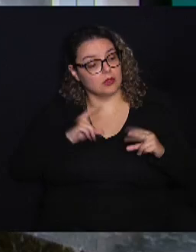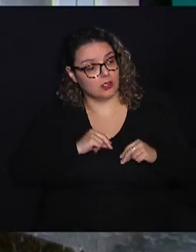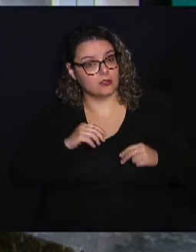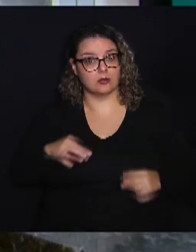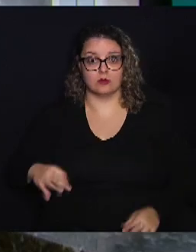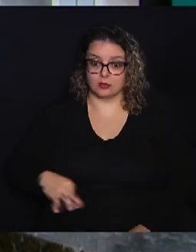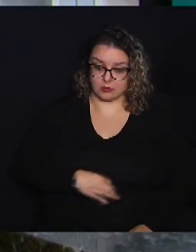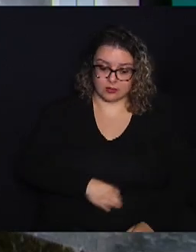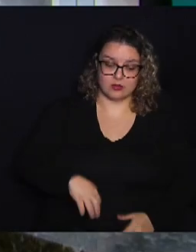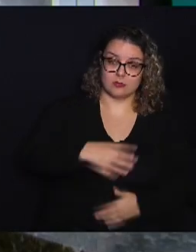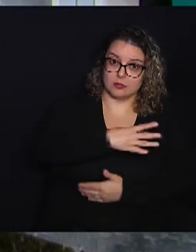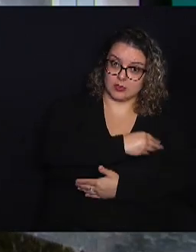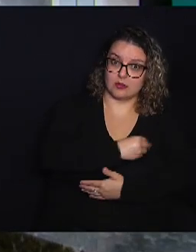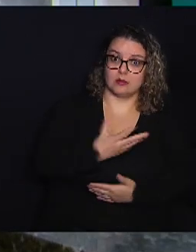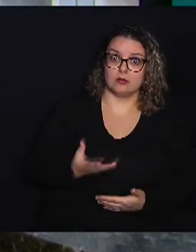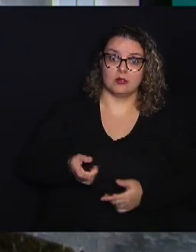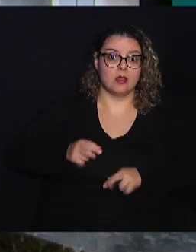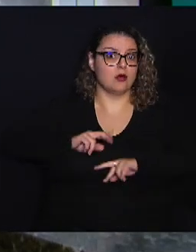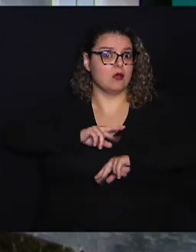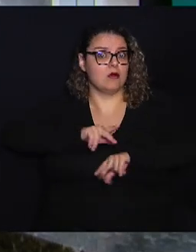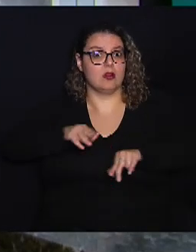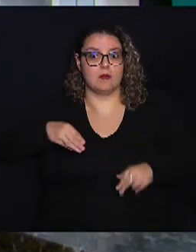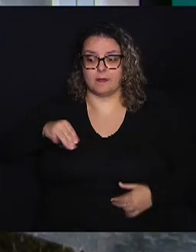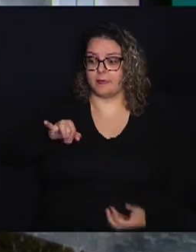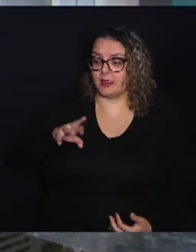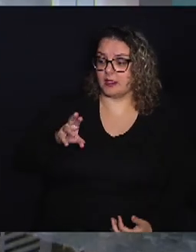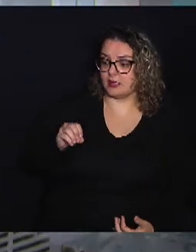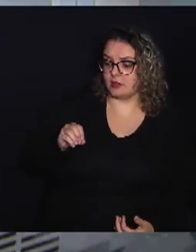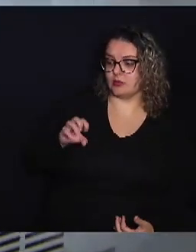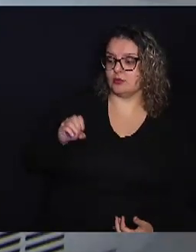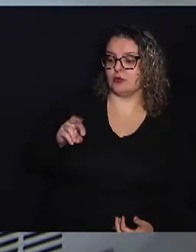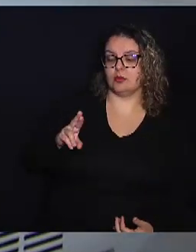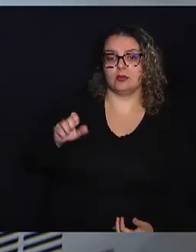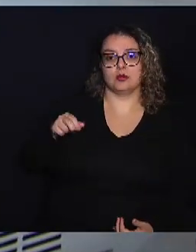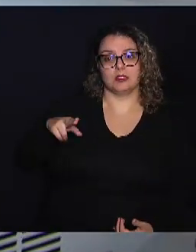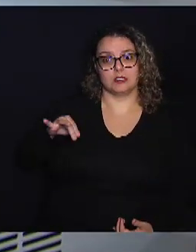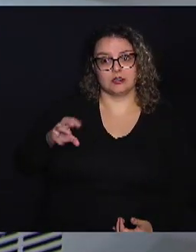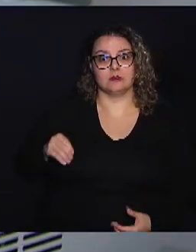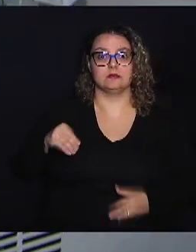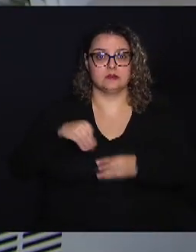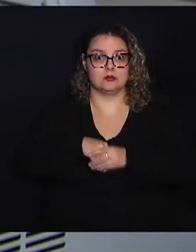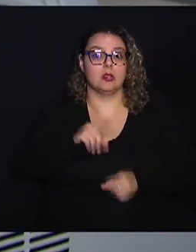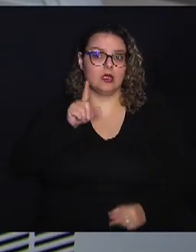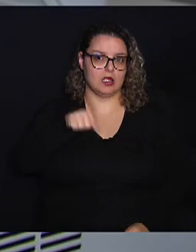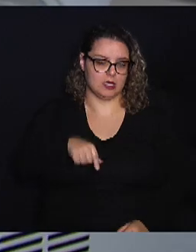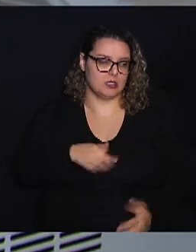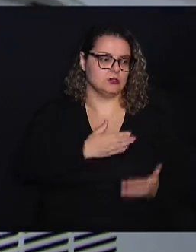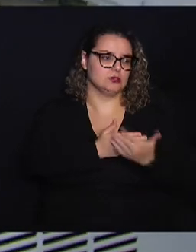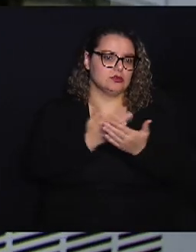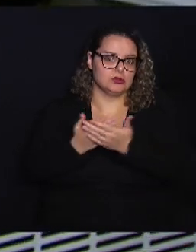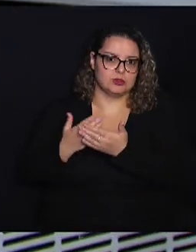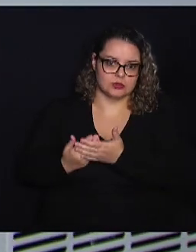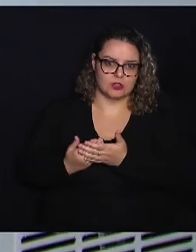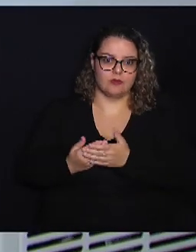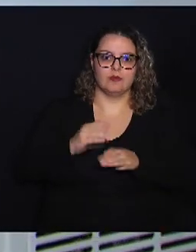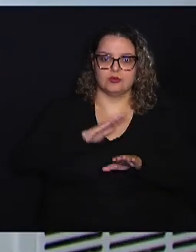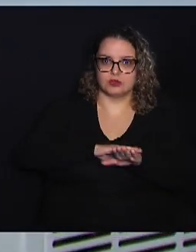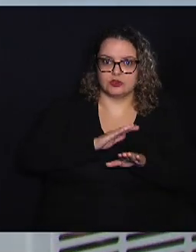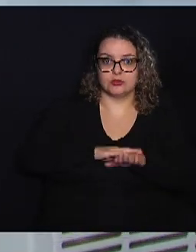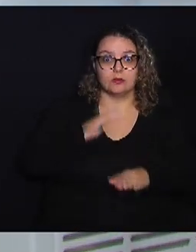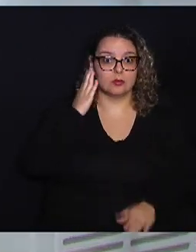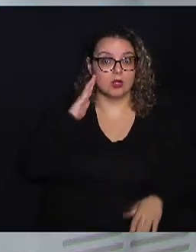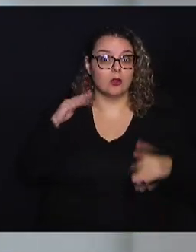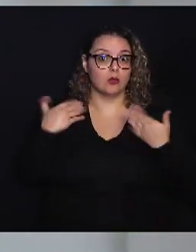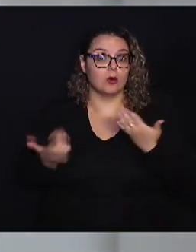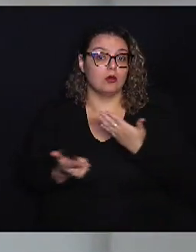dos mamíferos ele é repleto de micro-organismos, ele abriga muitos micro-organismos. Esses estudos funcionais, né, para saber qual o